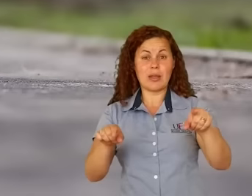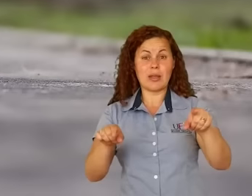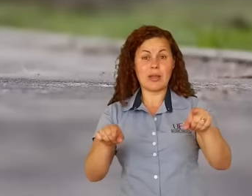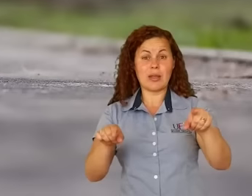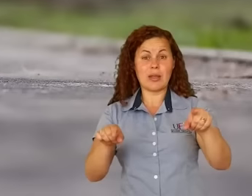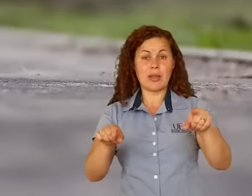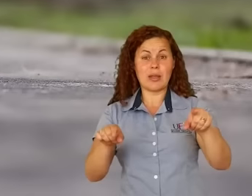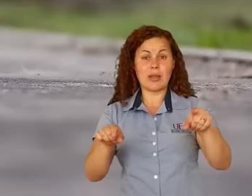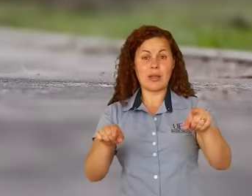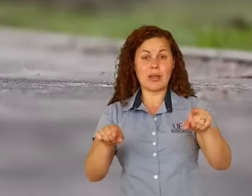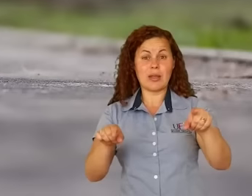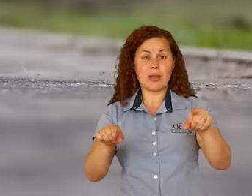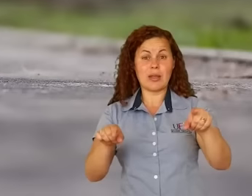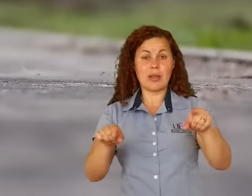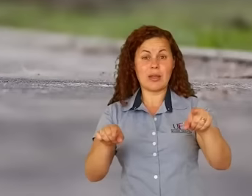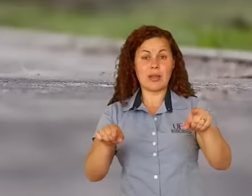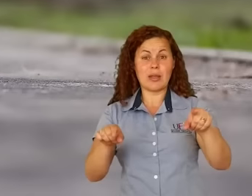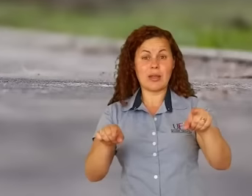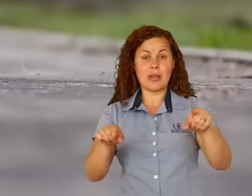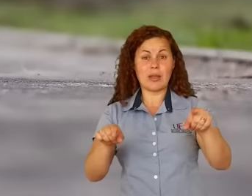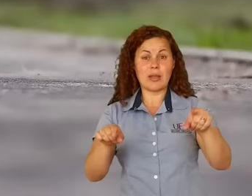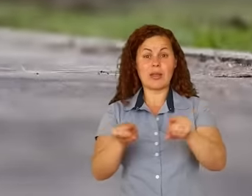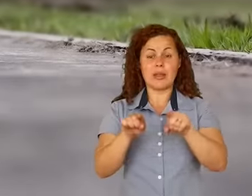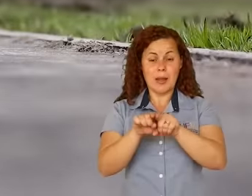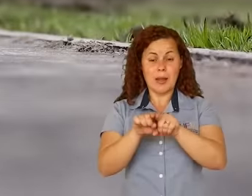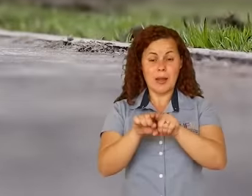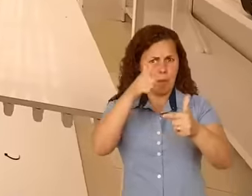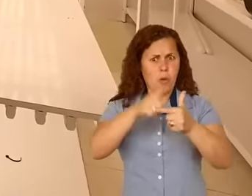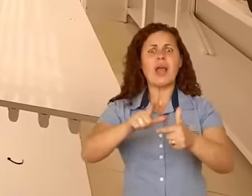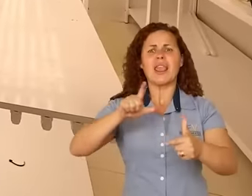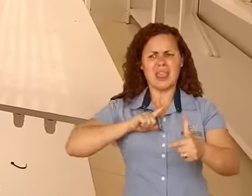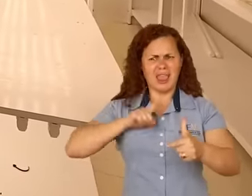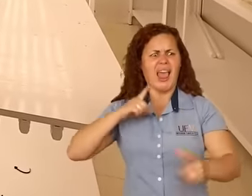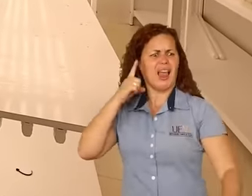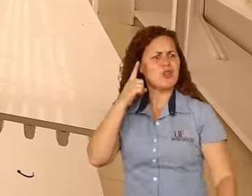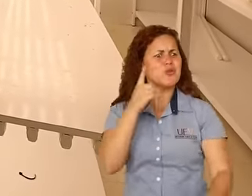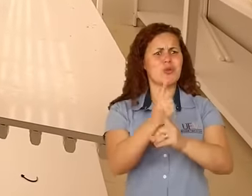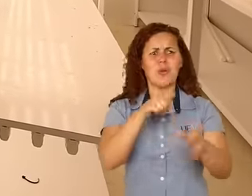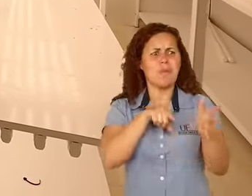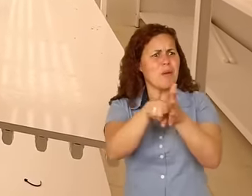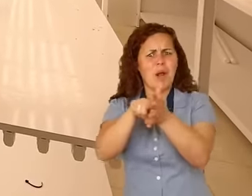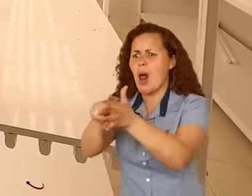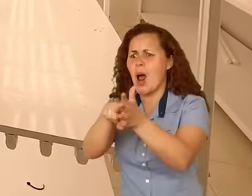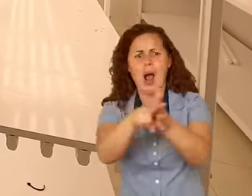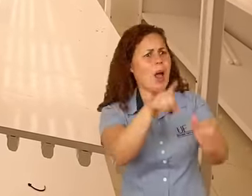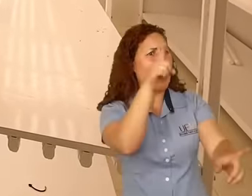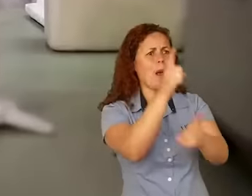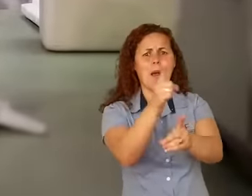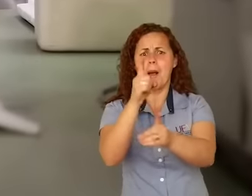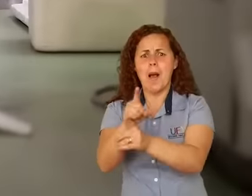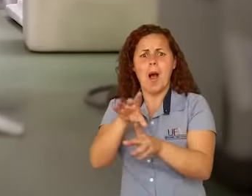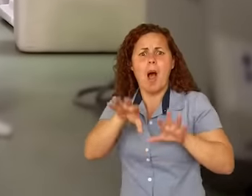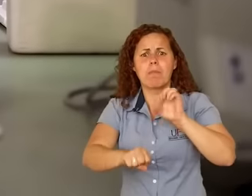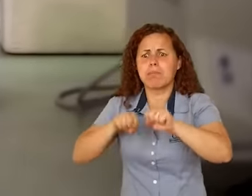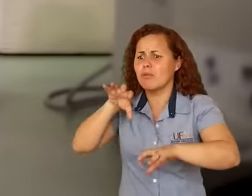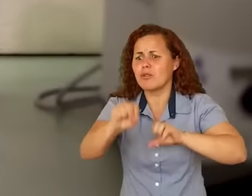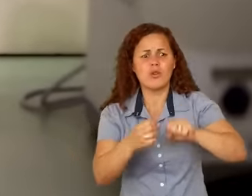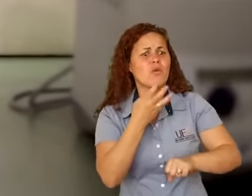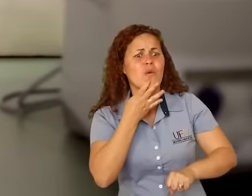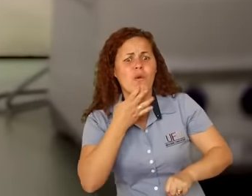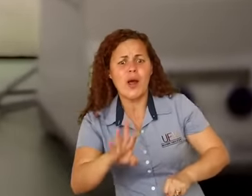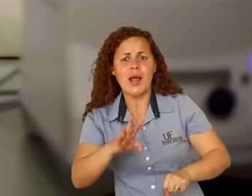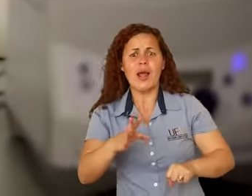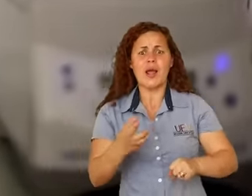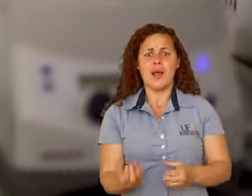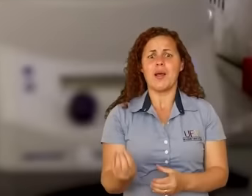E não vamos parar por aqui, porque há muito a ser descoberto. E a busca pelo desconhecido